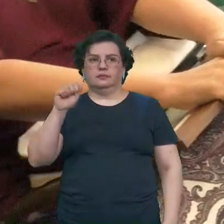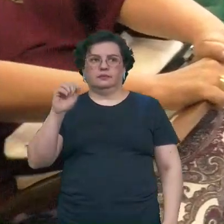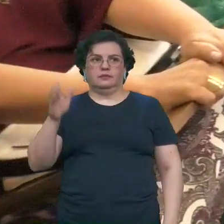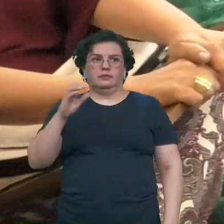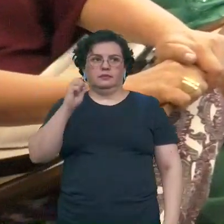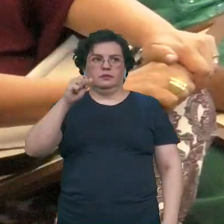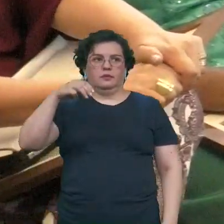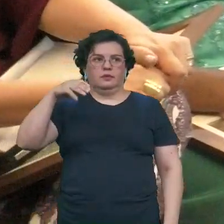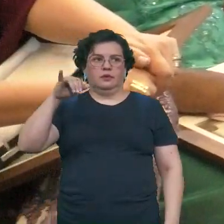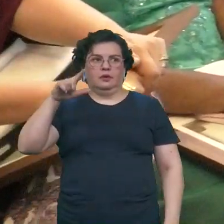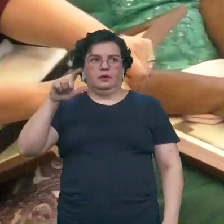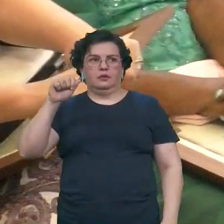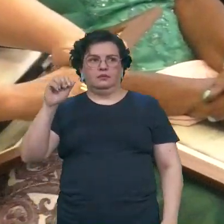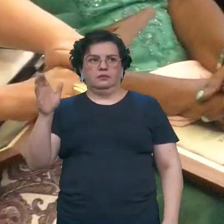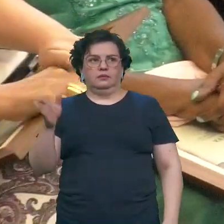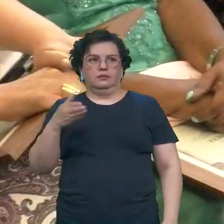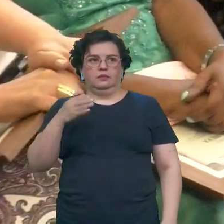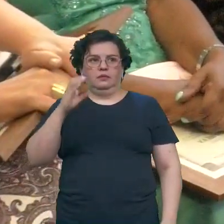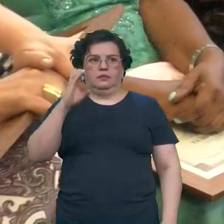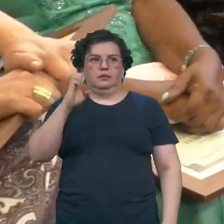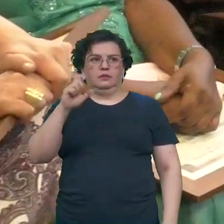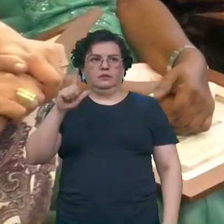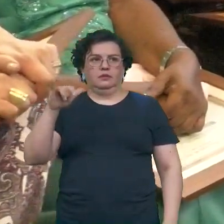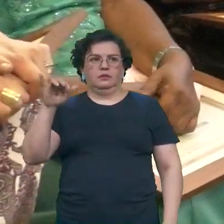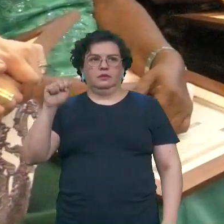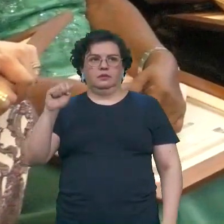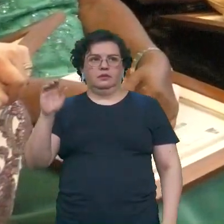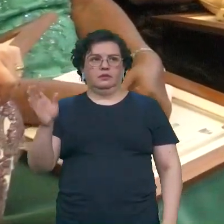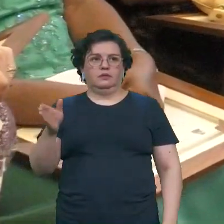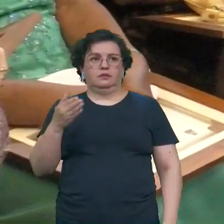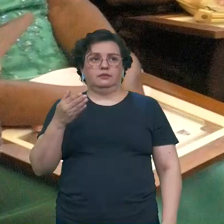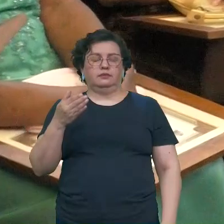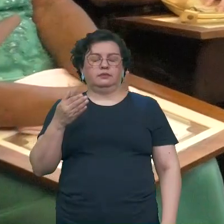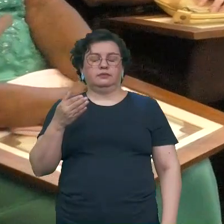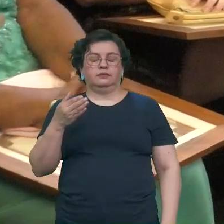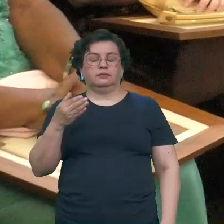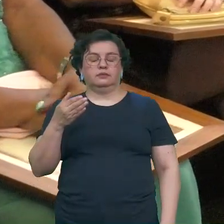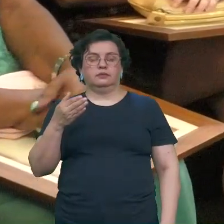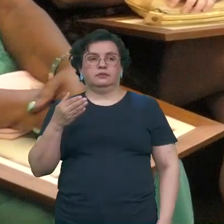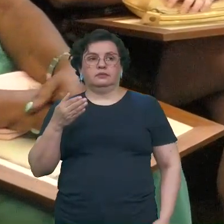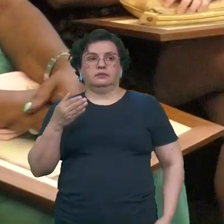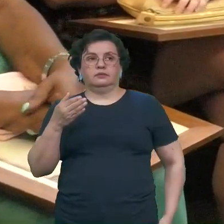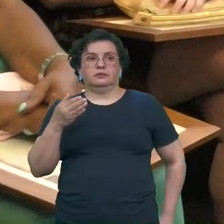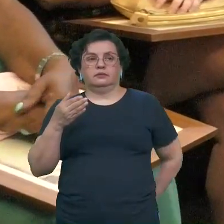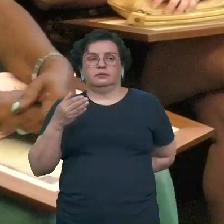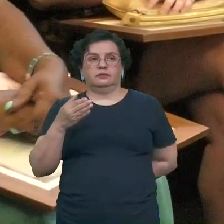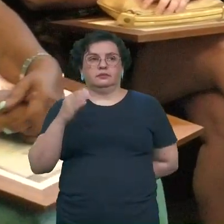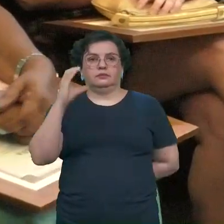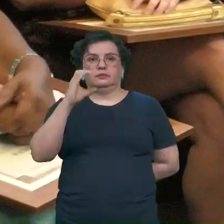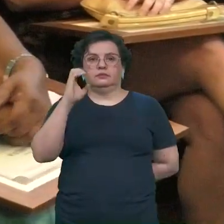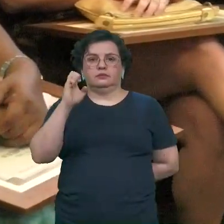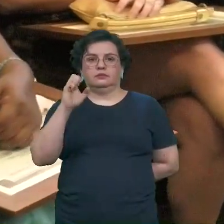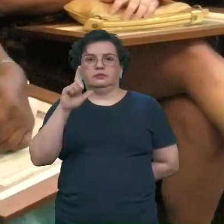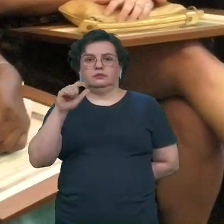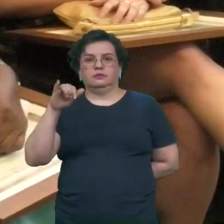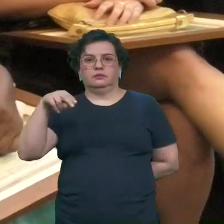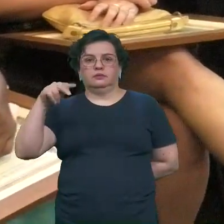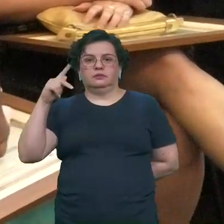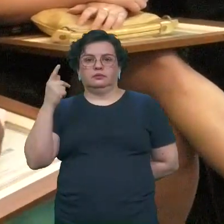Camila Rodrigues da Silva, a Célia Batista de Melo Jorge, a Celinha